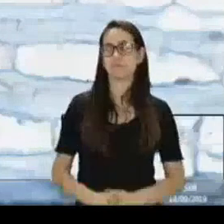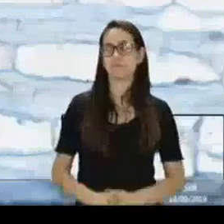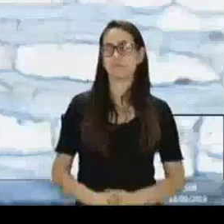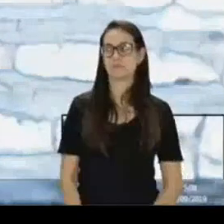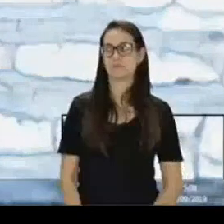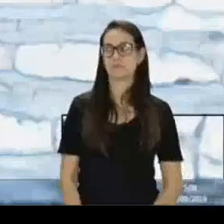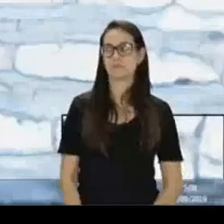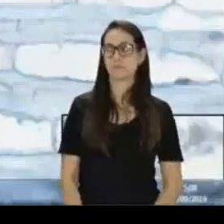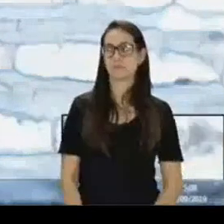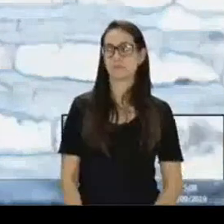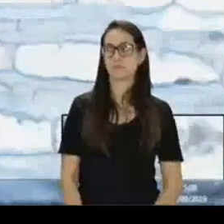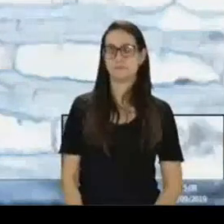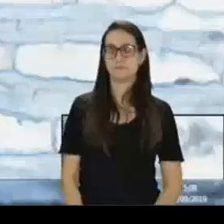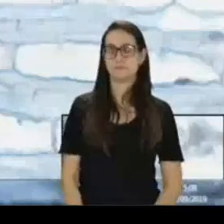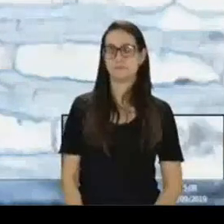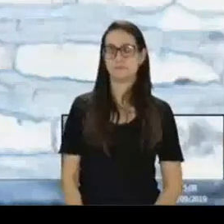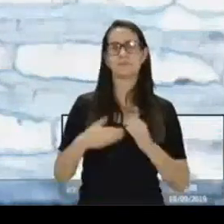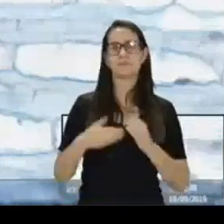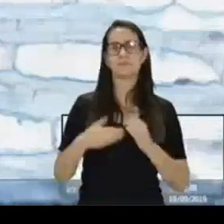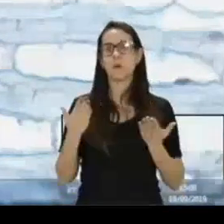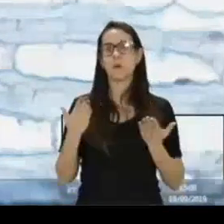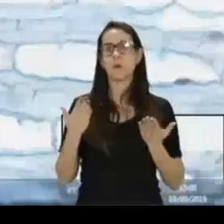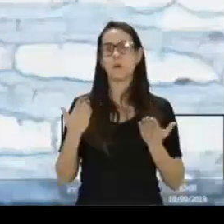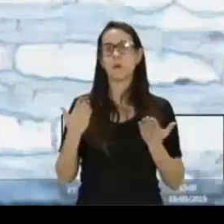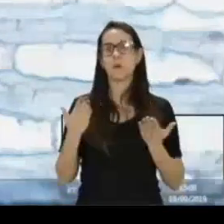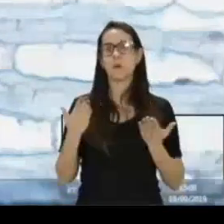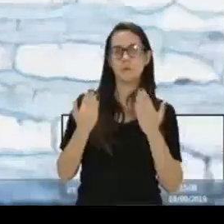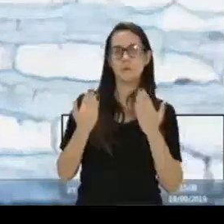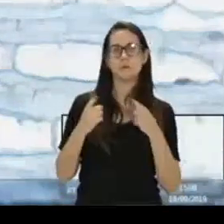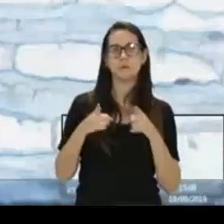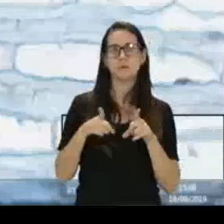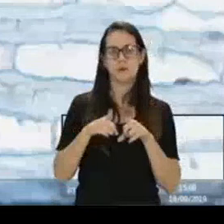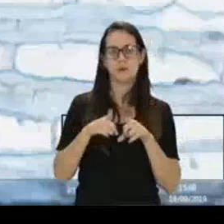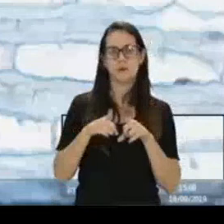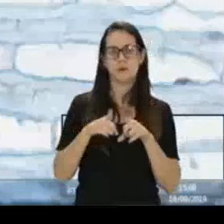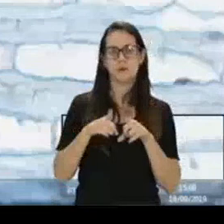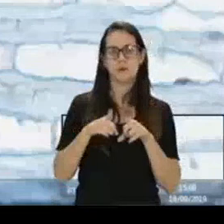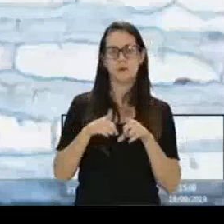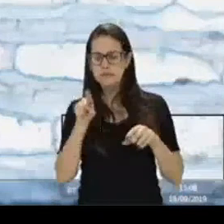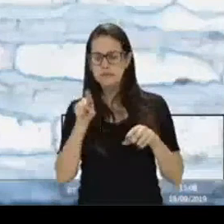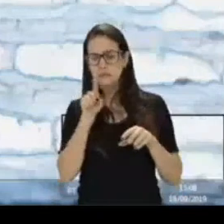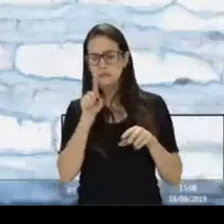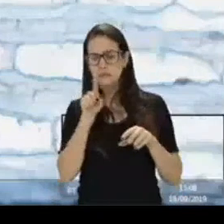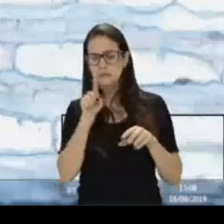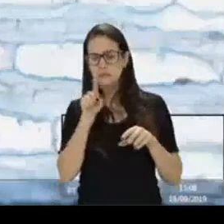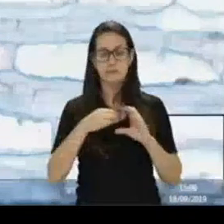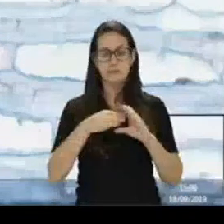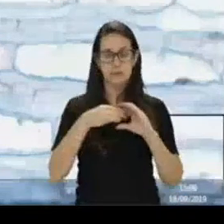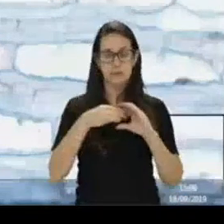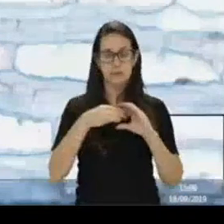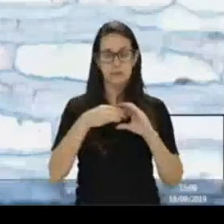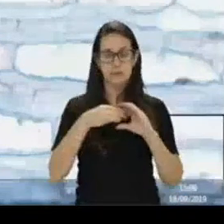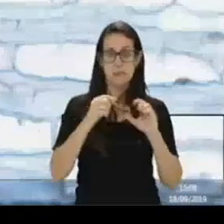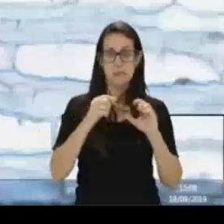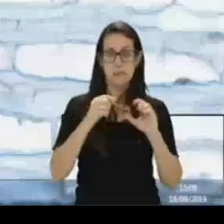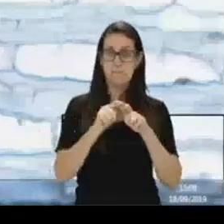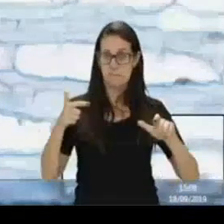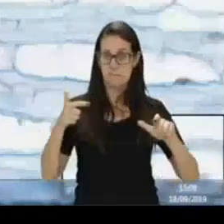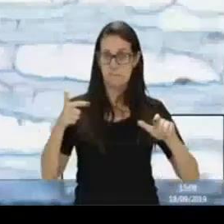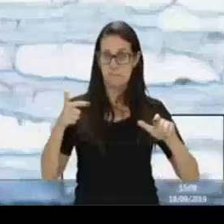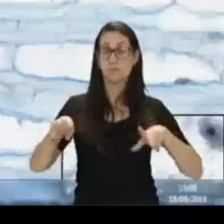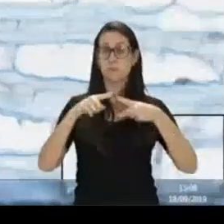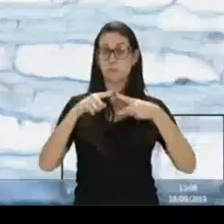as células vegetais. Então, se nós compararmos, elas também possuem um tamanho celular maior do que as